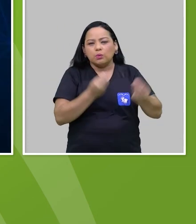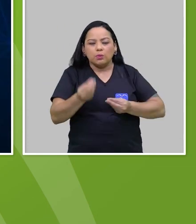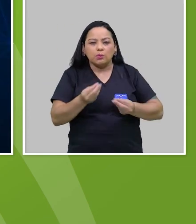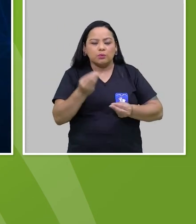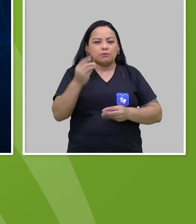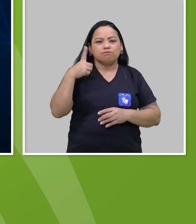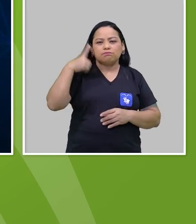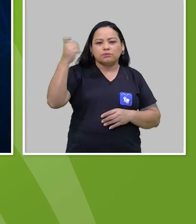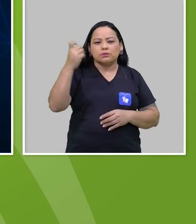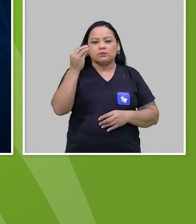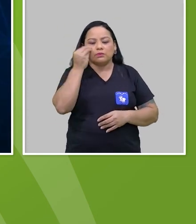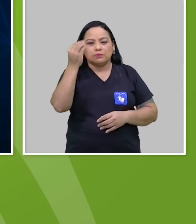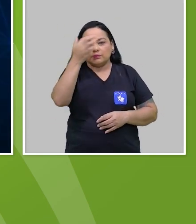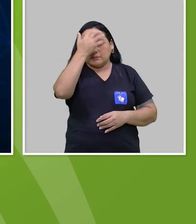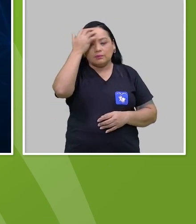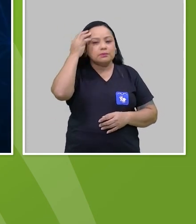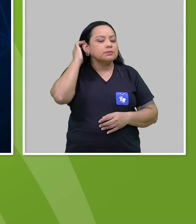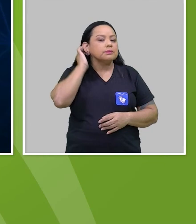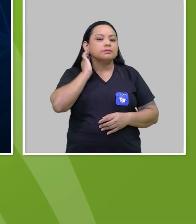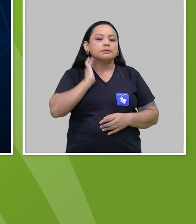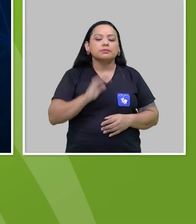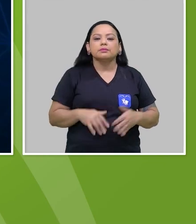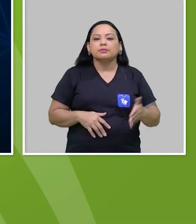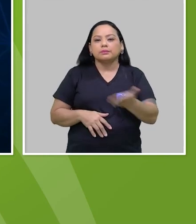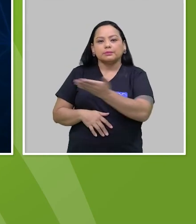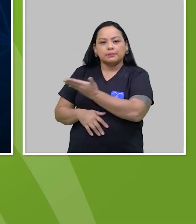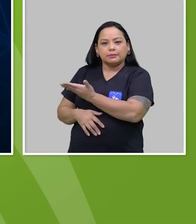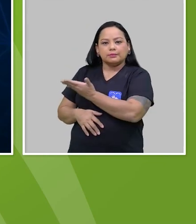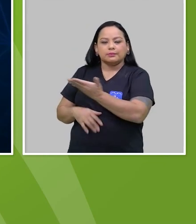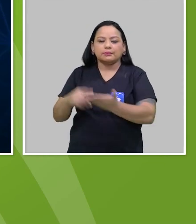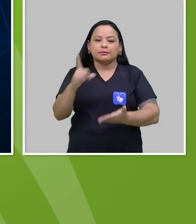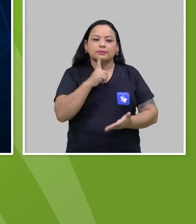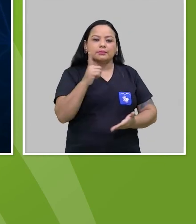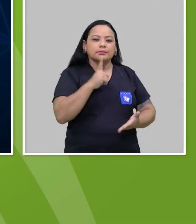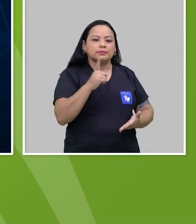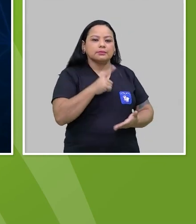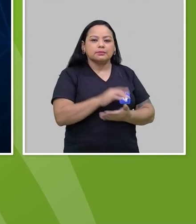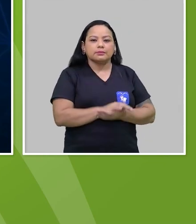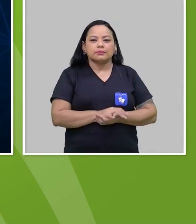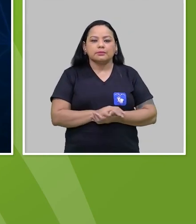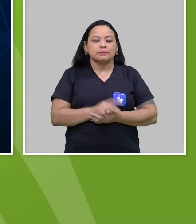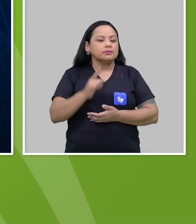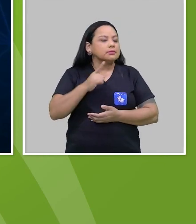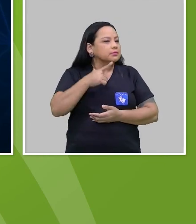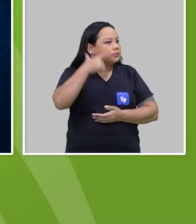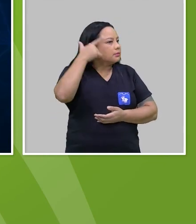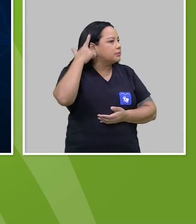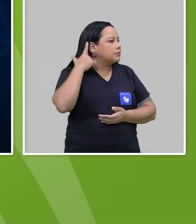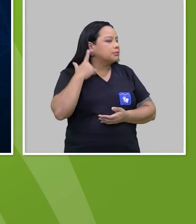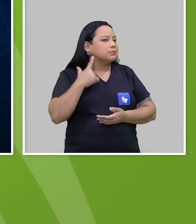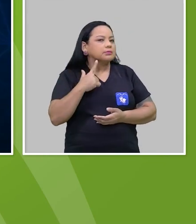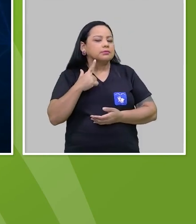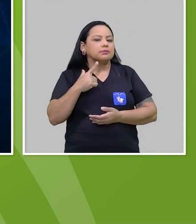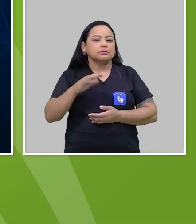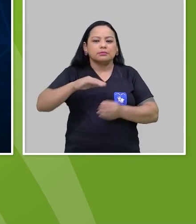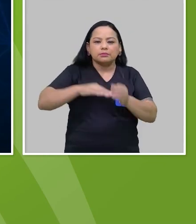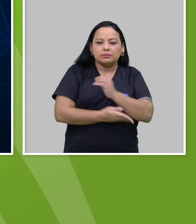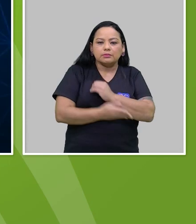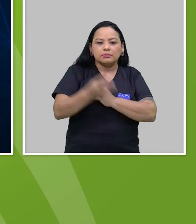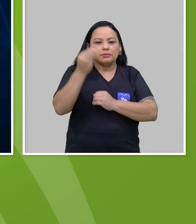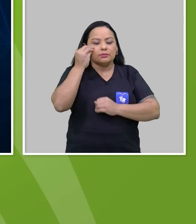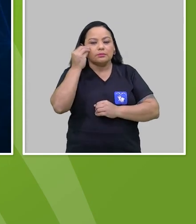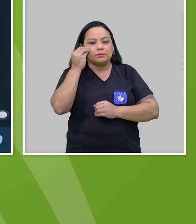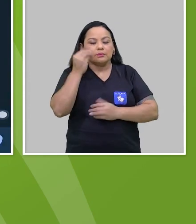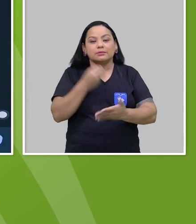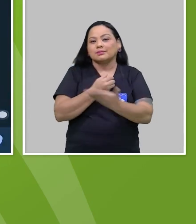som, ok? Então, olha só, aqui eu tenho o meu pavilhão auditivo, ok? E a gente está acostumado a ver a nossa orelha